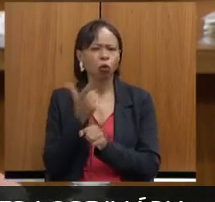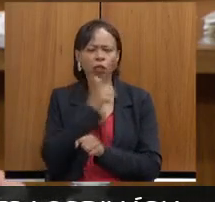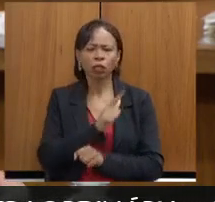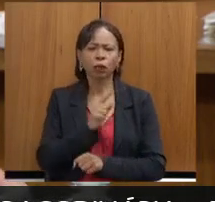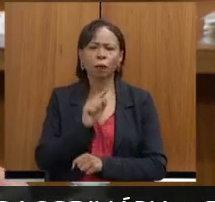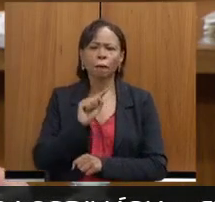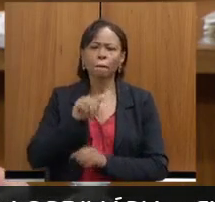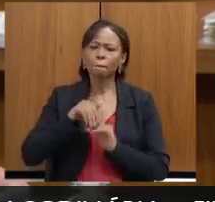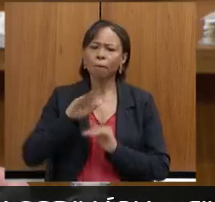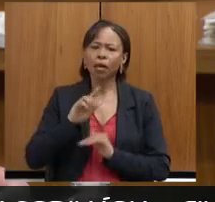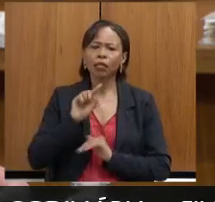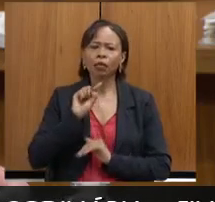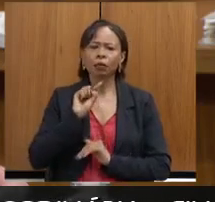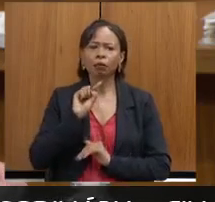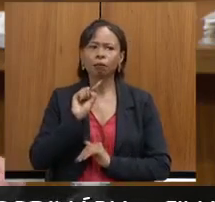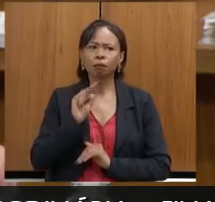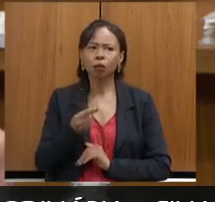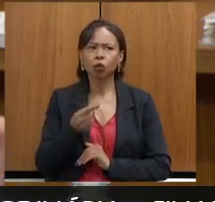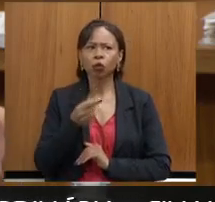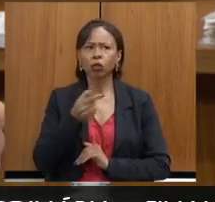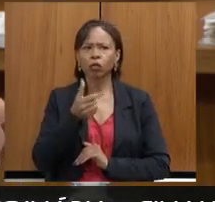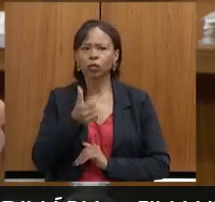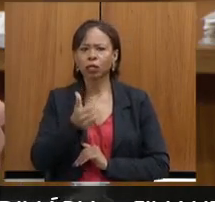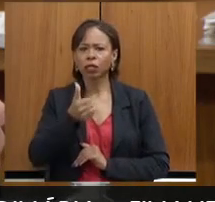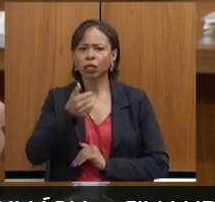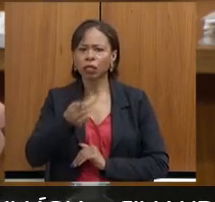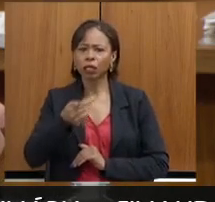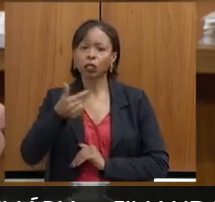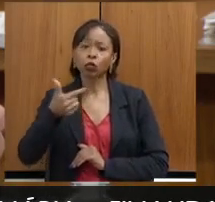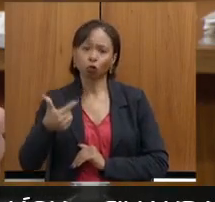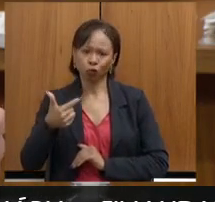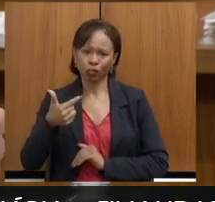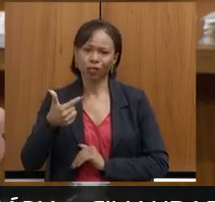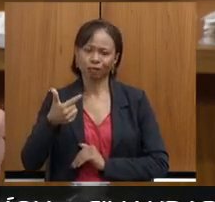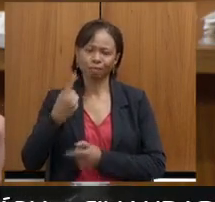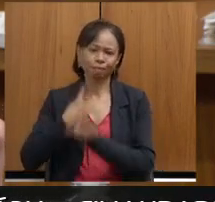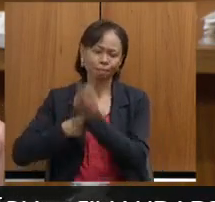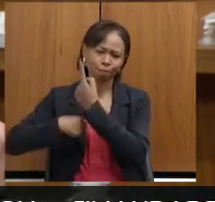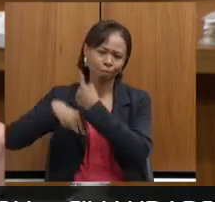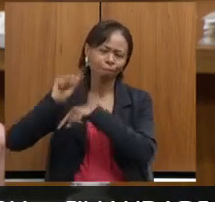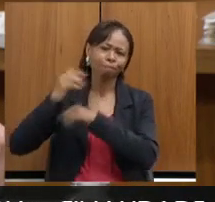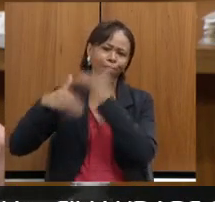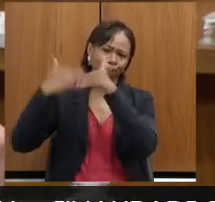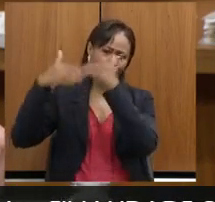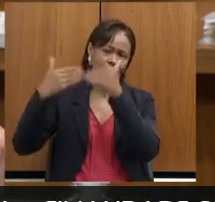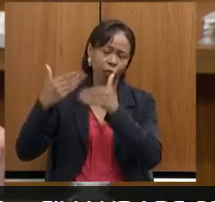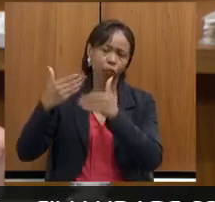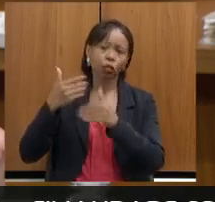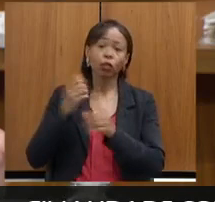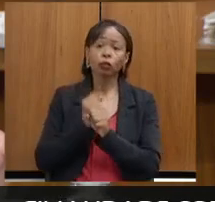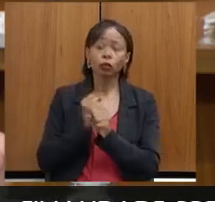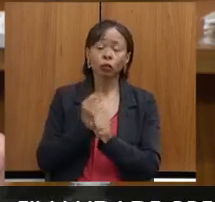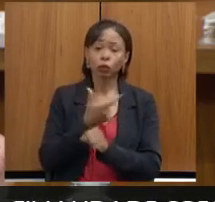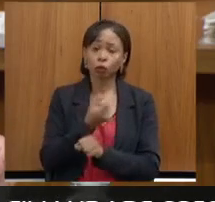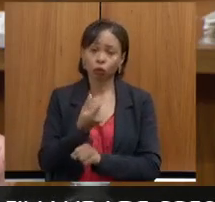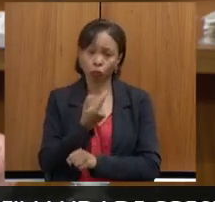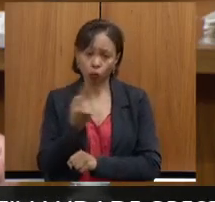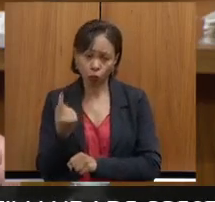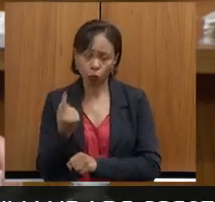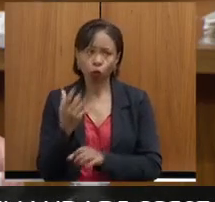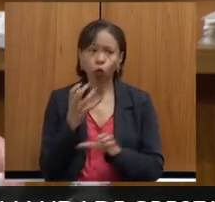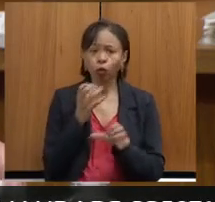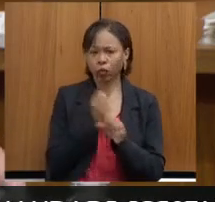172 promoções só em hoje e 21 esse número deve alcançar